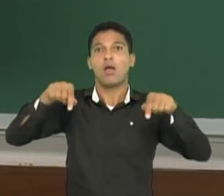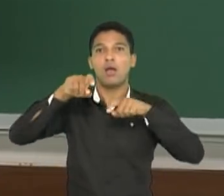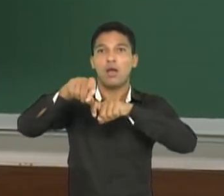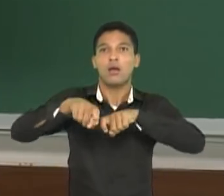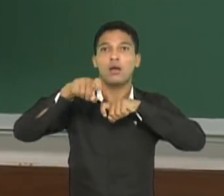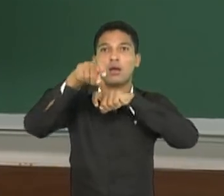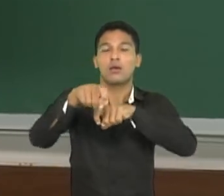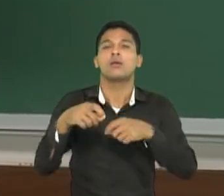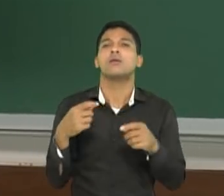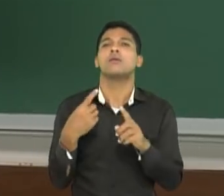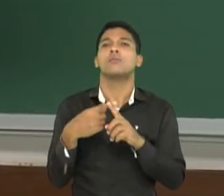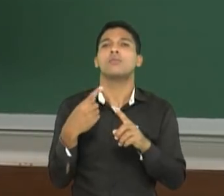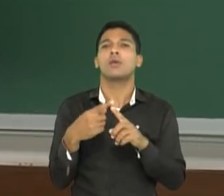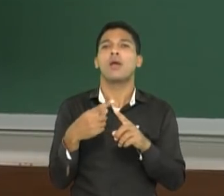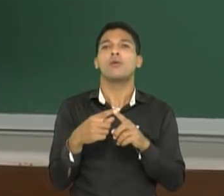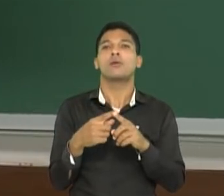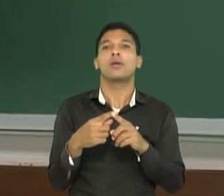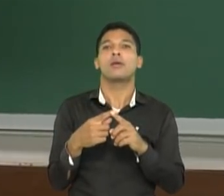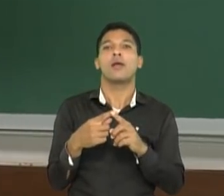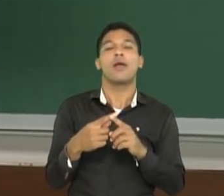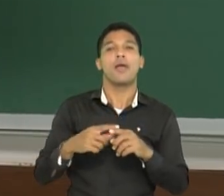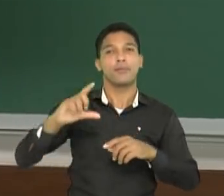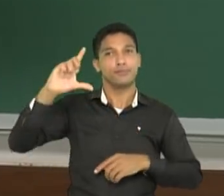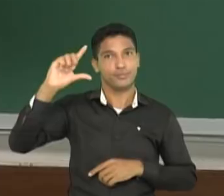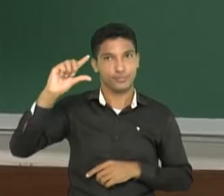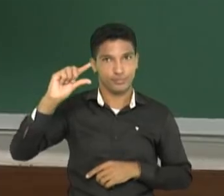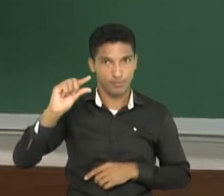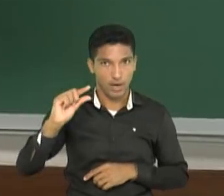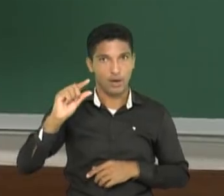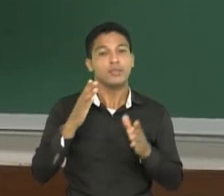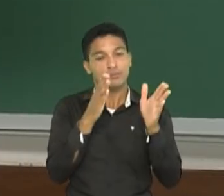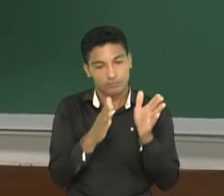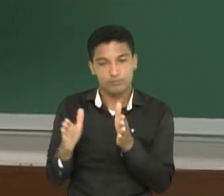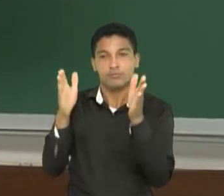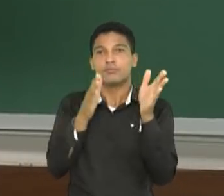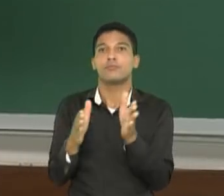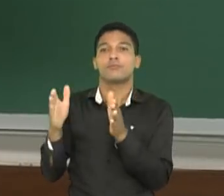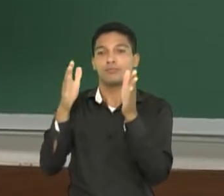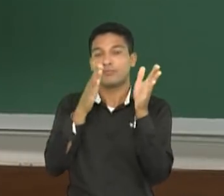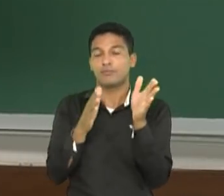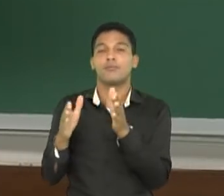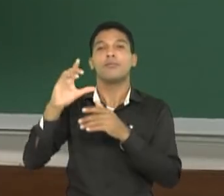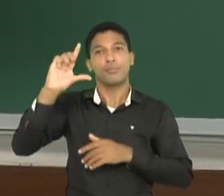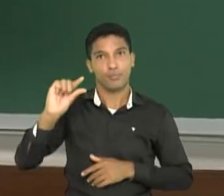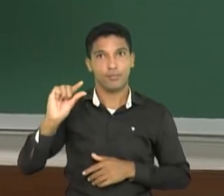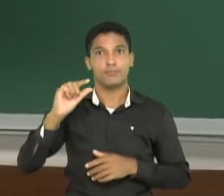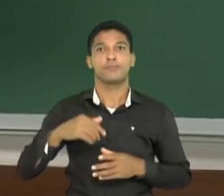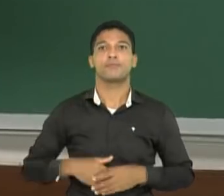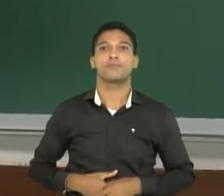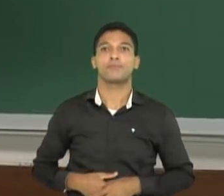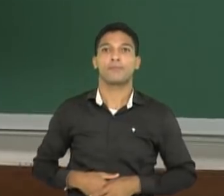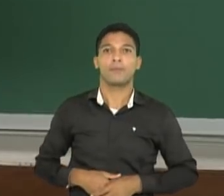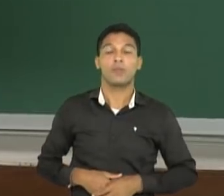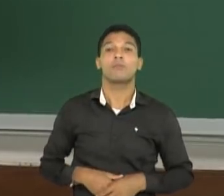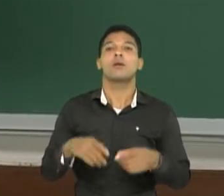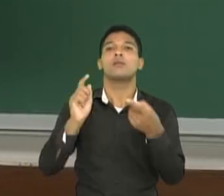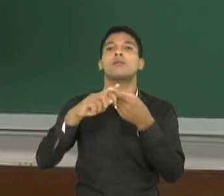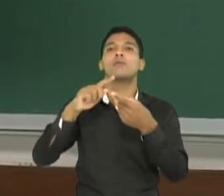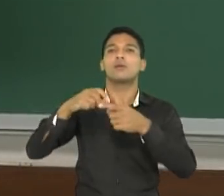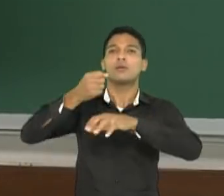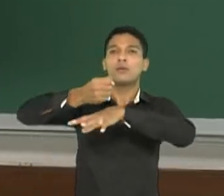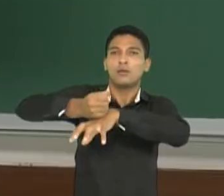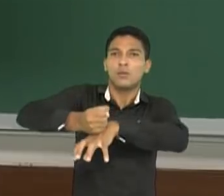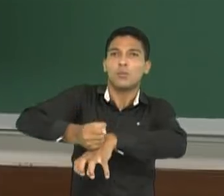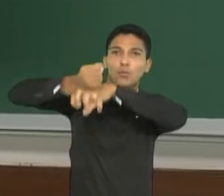maneira como ela é desenvolvida, certo? Dentre os produtos que vão ser destaques ali nessa produção, a mandioca,